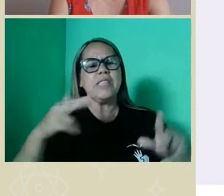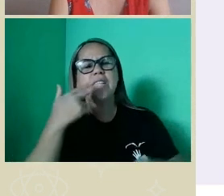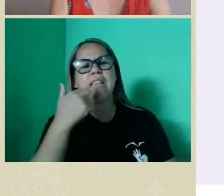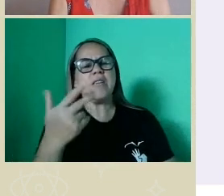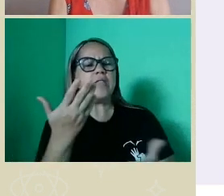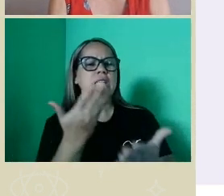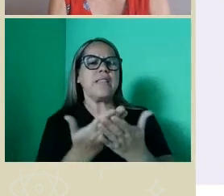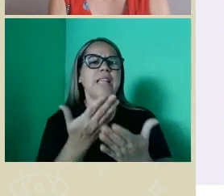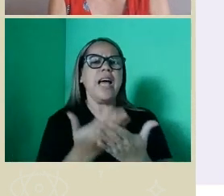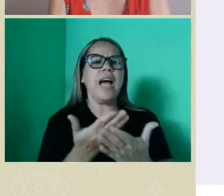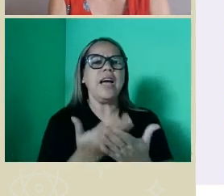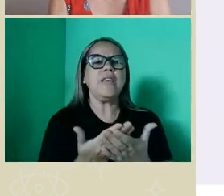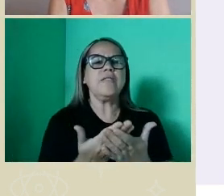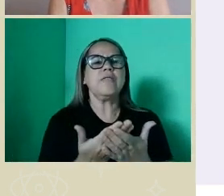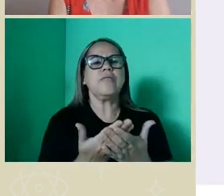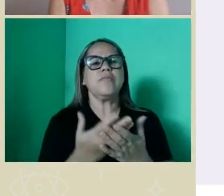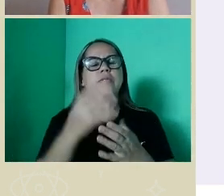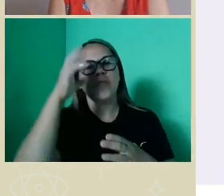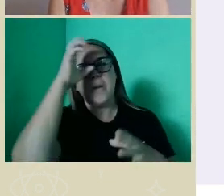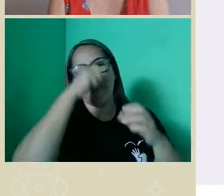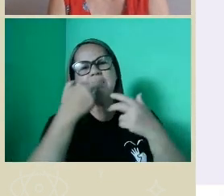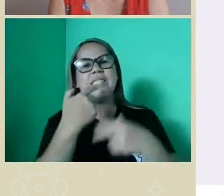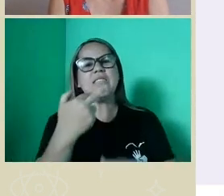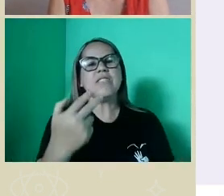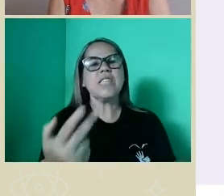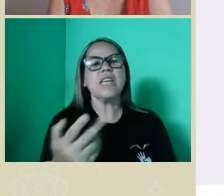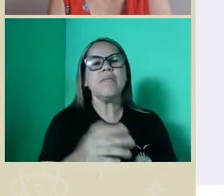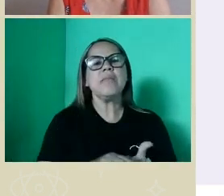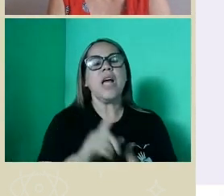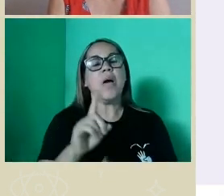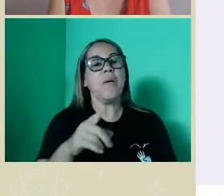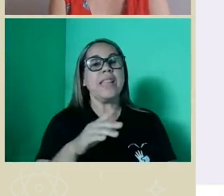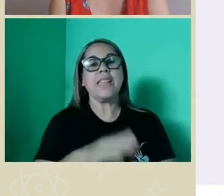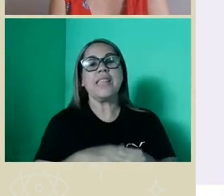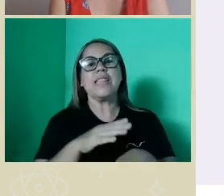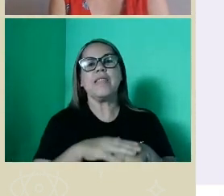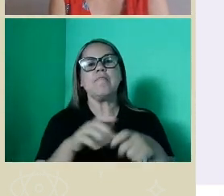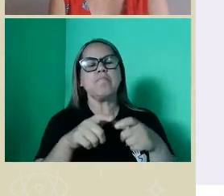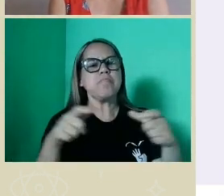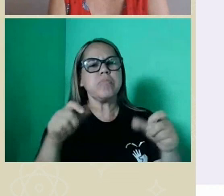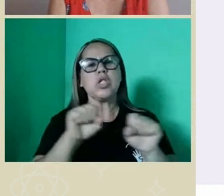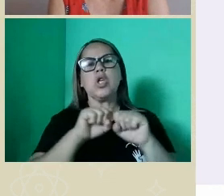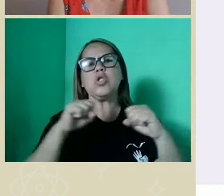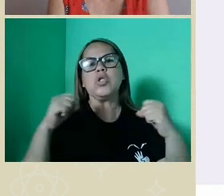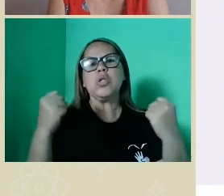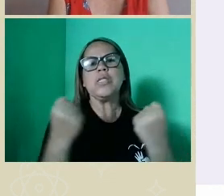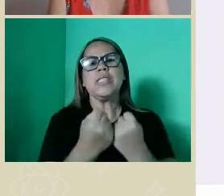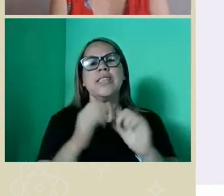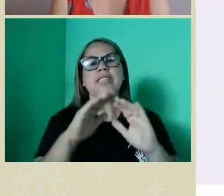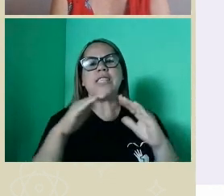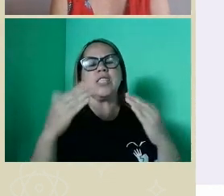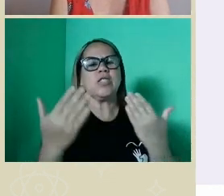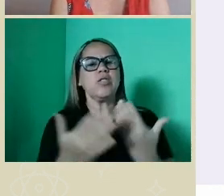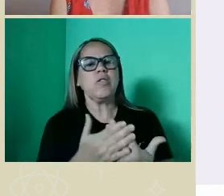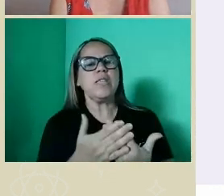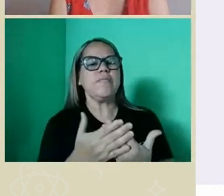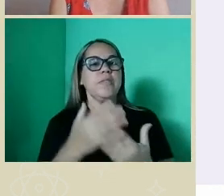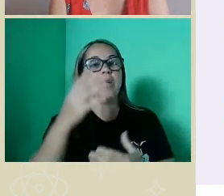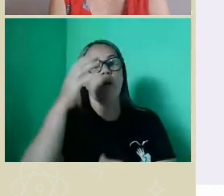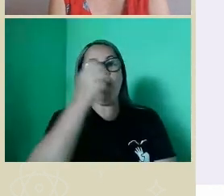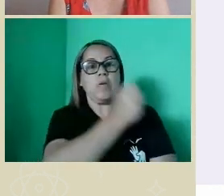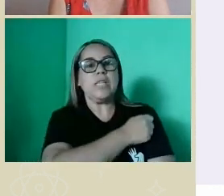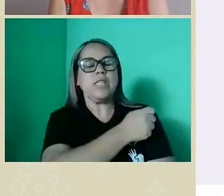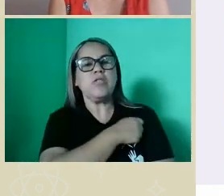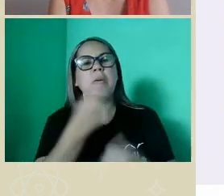o aprendizado de idiomas é um é uma das demandas da sociedade na escola os alunos tem que